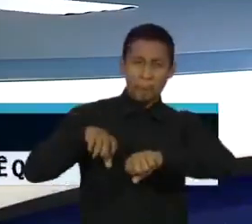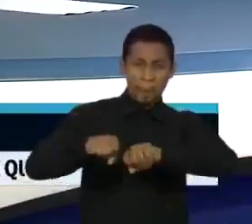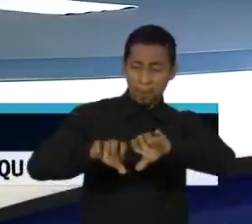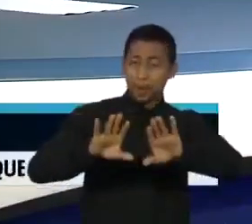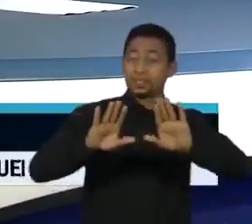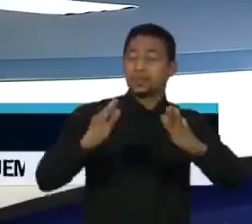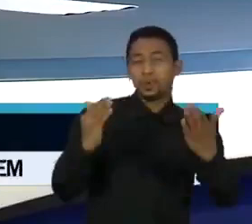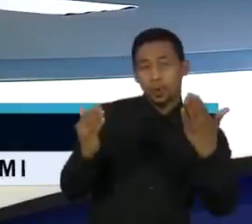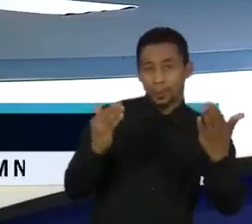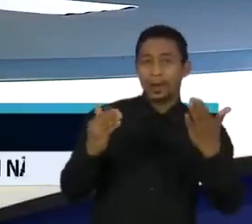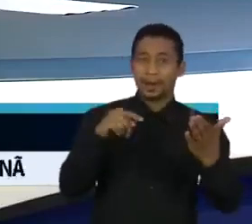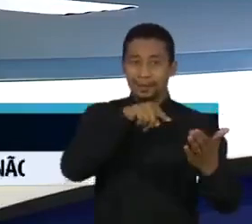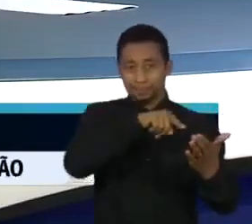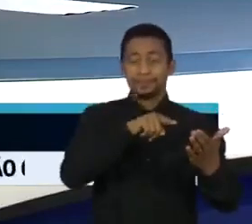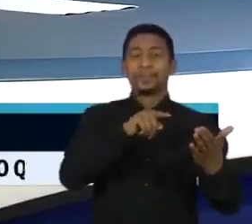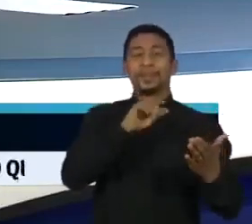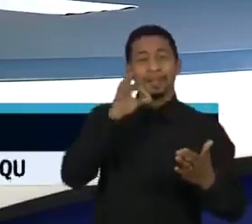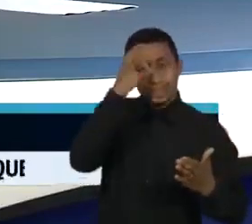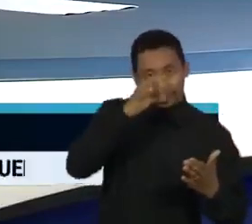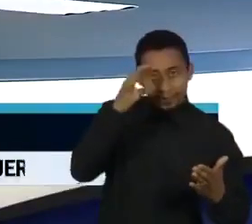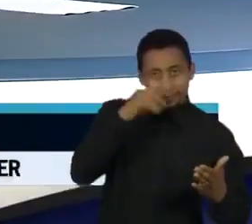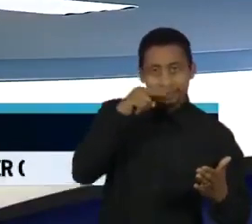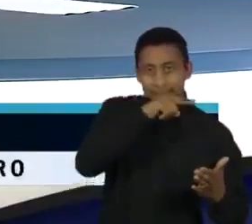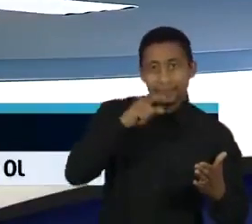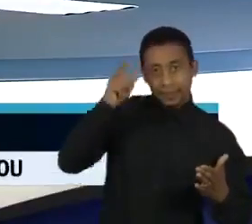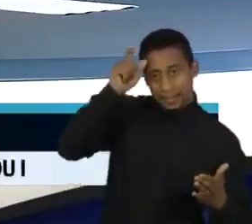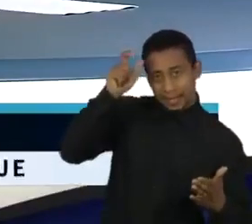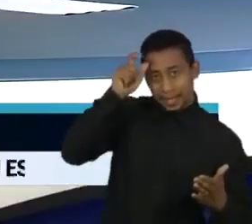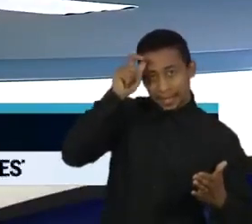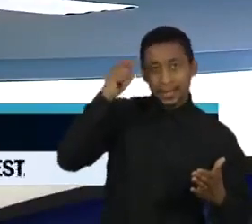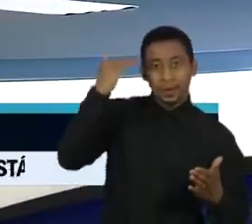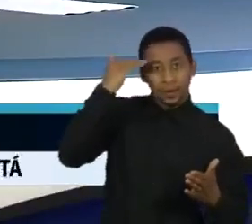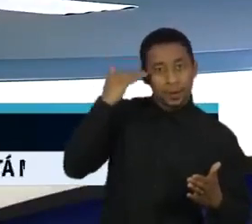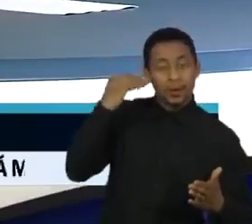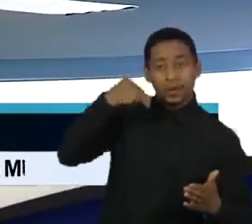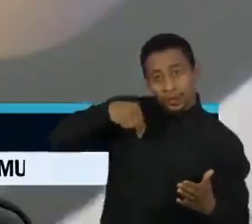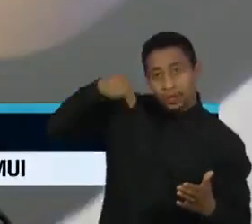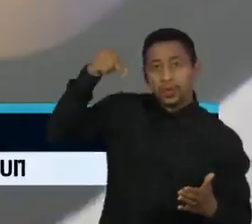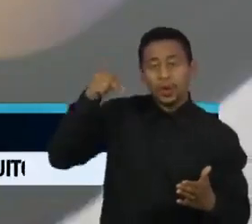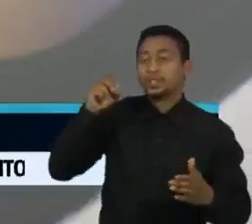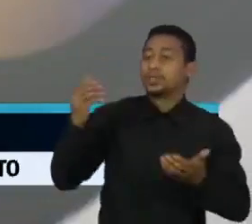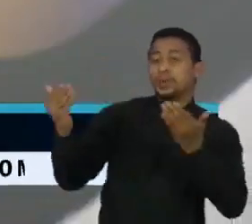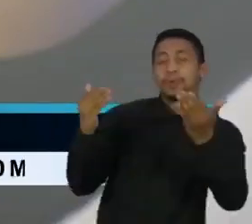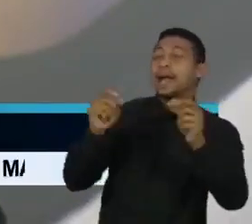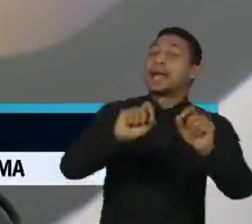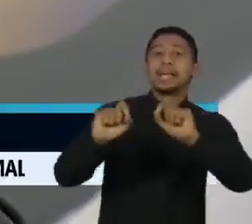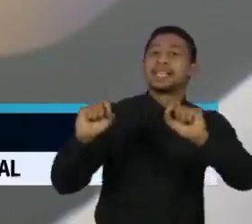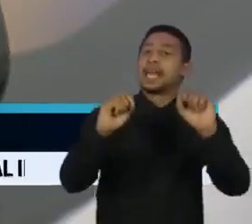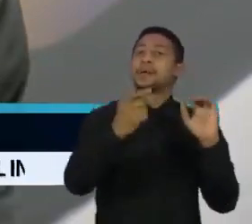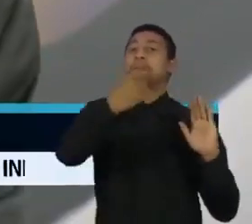Coreia do Norte Arábia Saudita Ira Quem ficará pior no ranking da Democracia